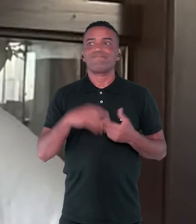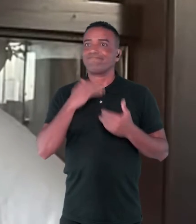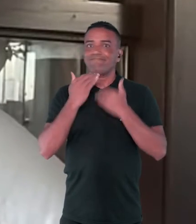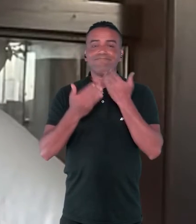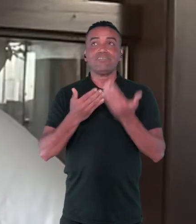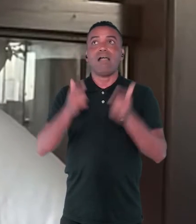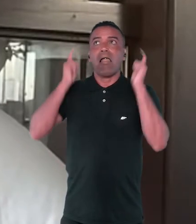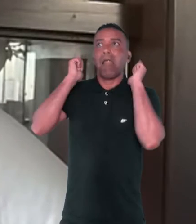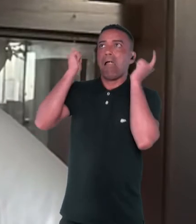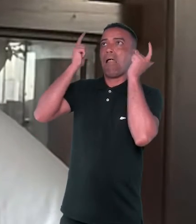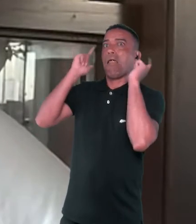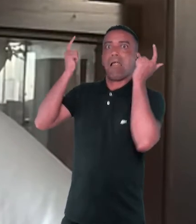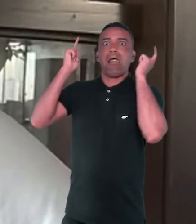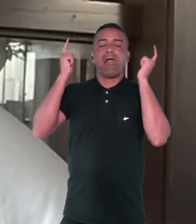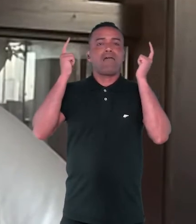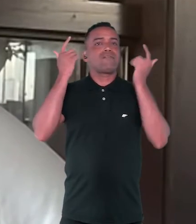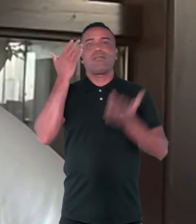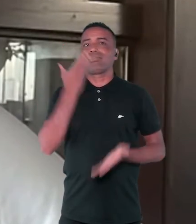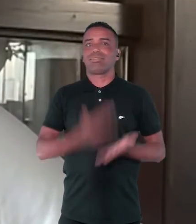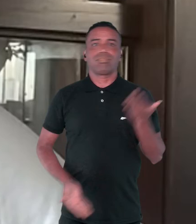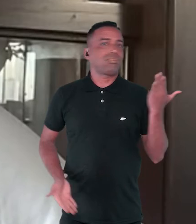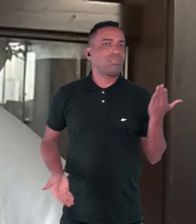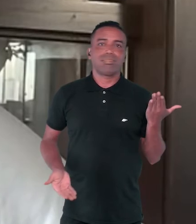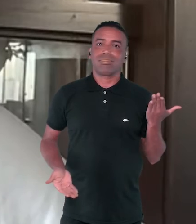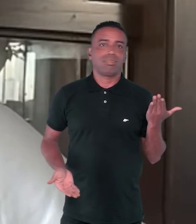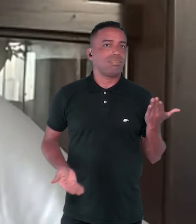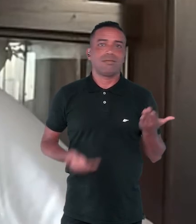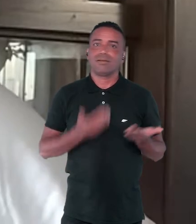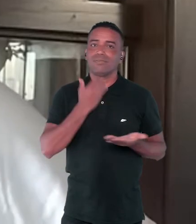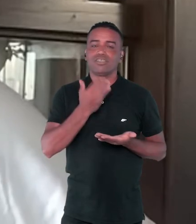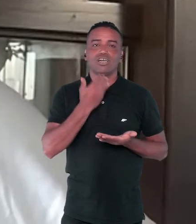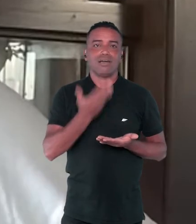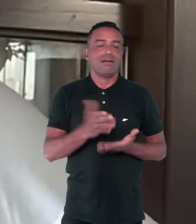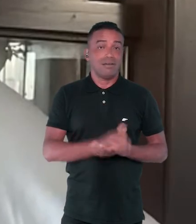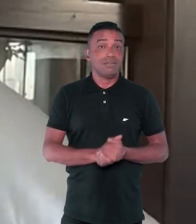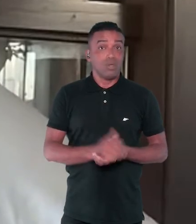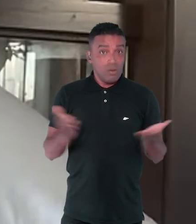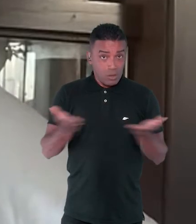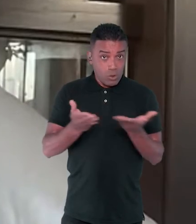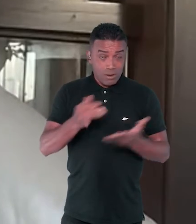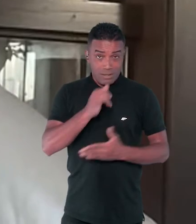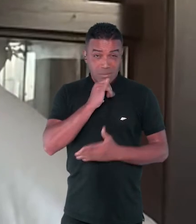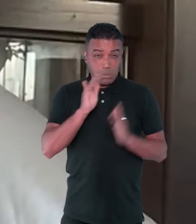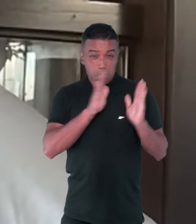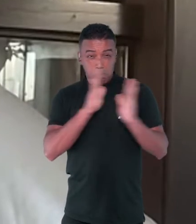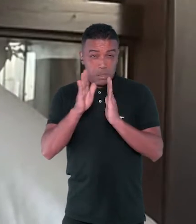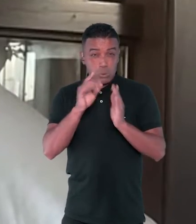Vai para gandaia, vai se acabar, não dá conta. Agora, recentemente,